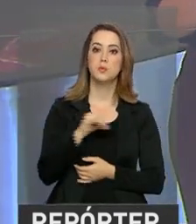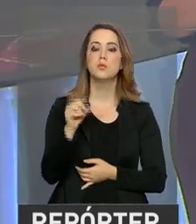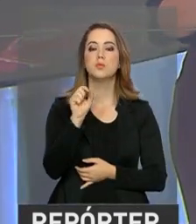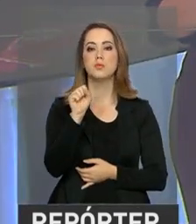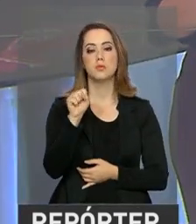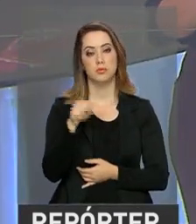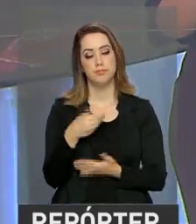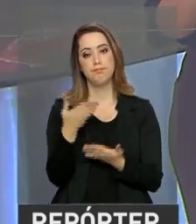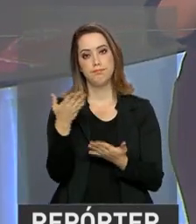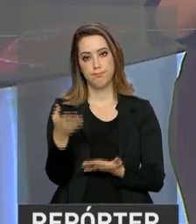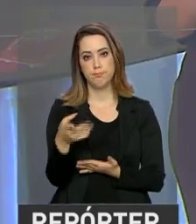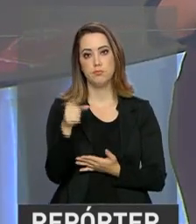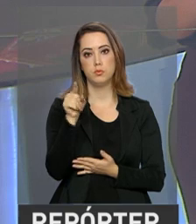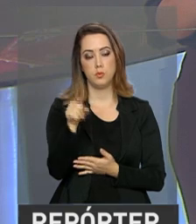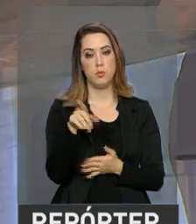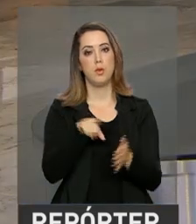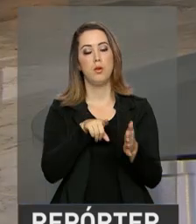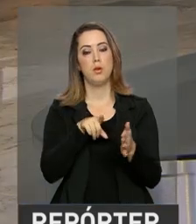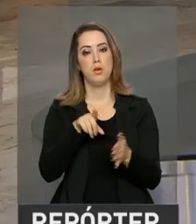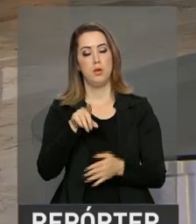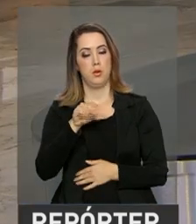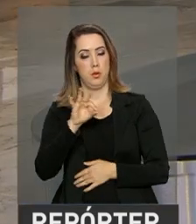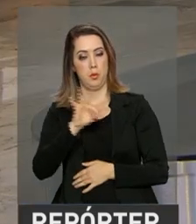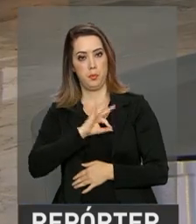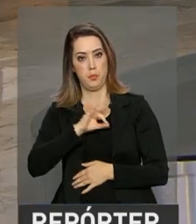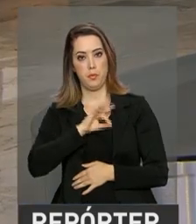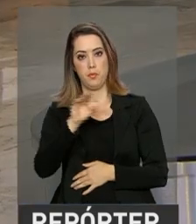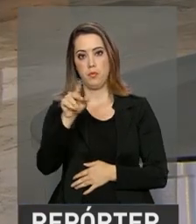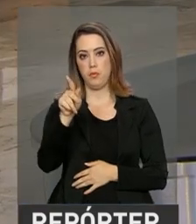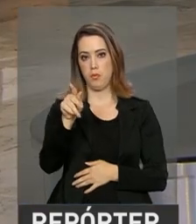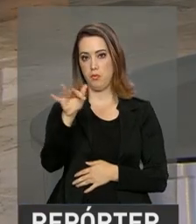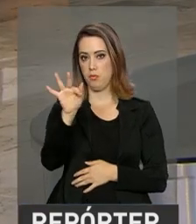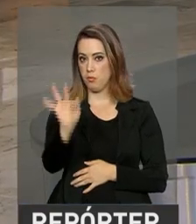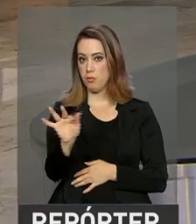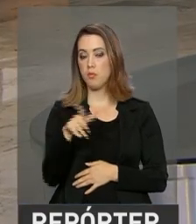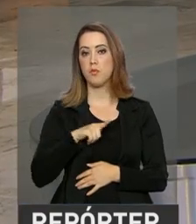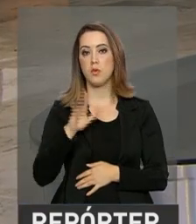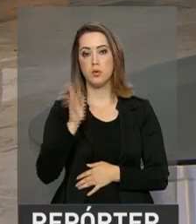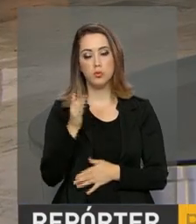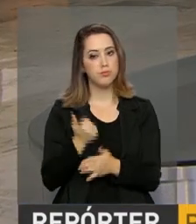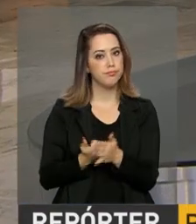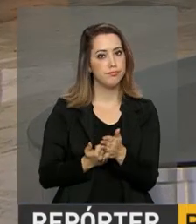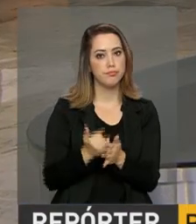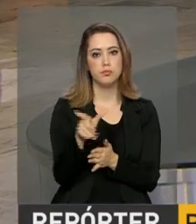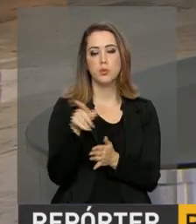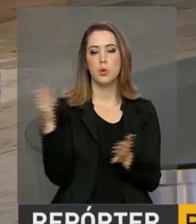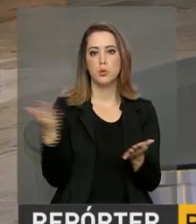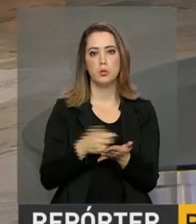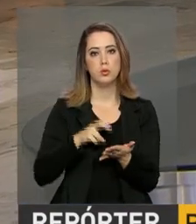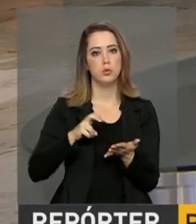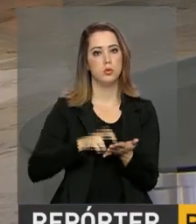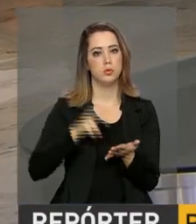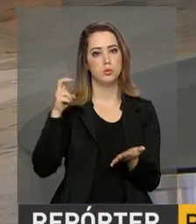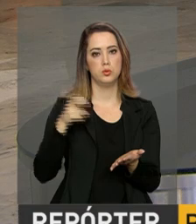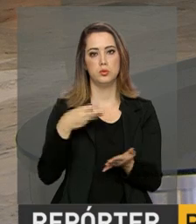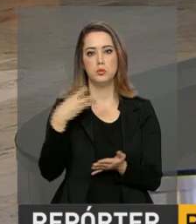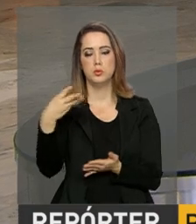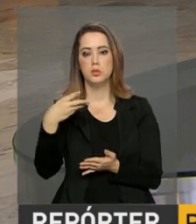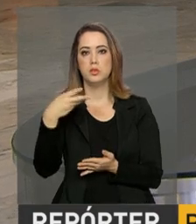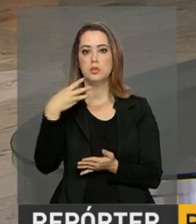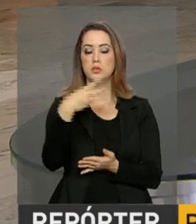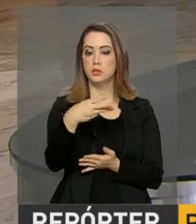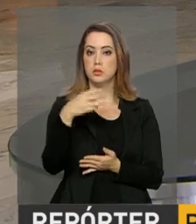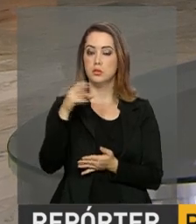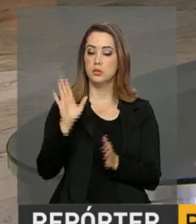é, como você disse, a Polícia Federal deflagrou hoje pela manhã essa que é a 33ª fase da Operação Lava Jato. Ela